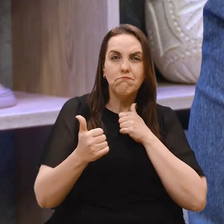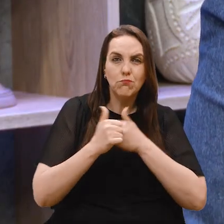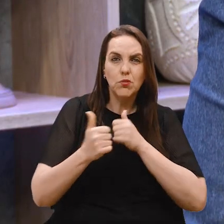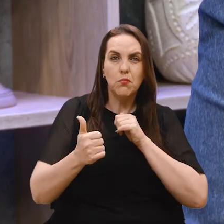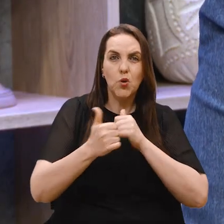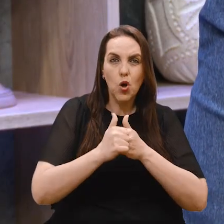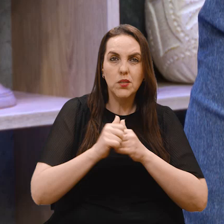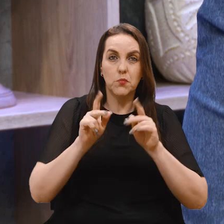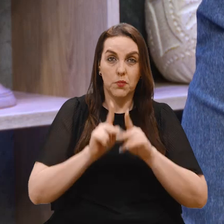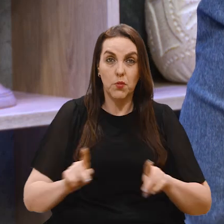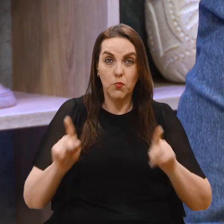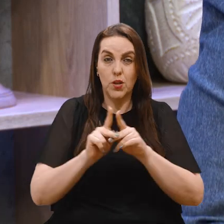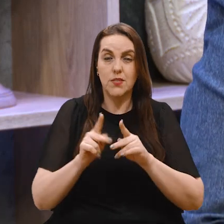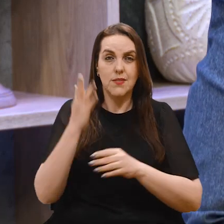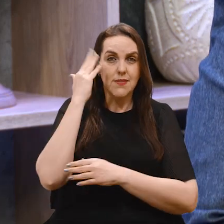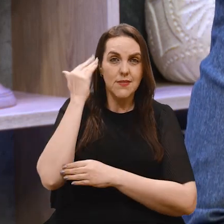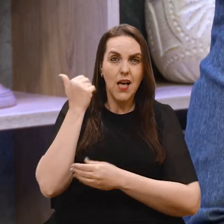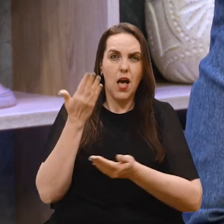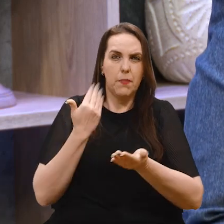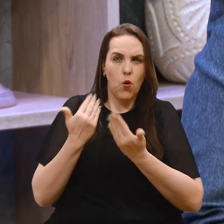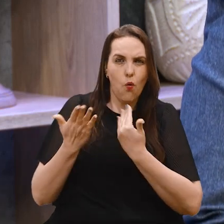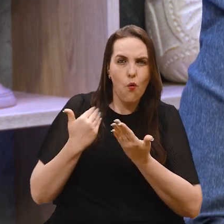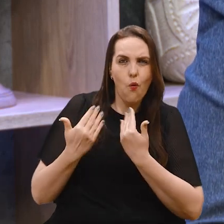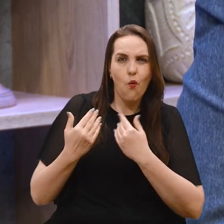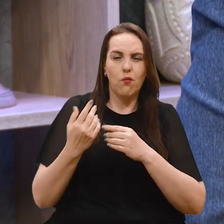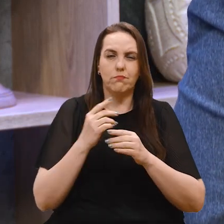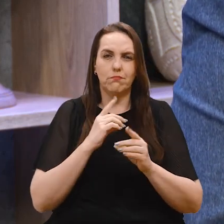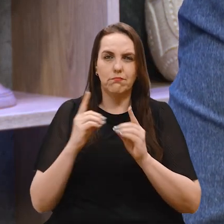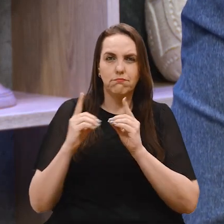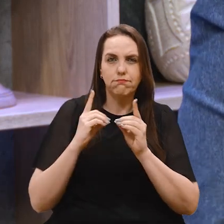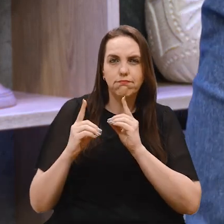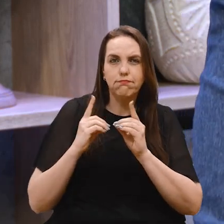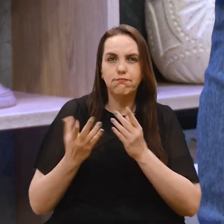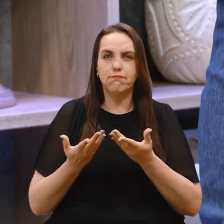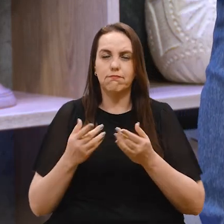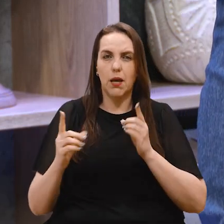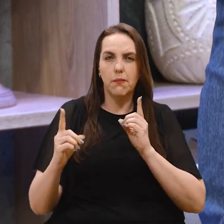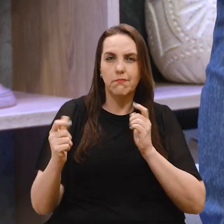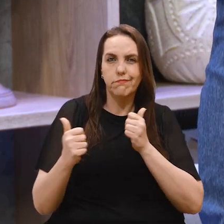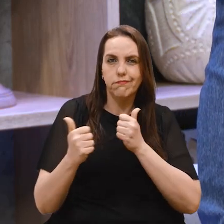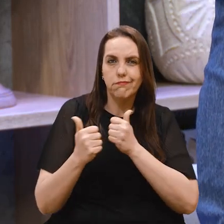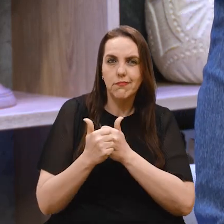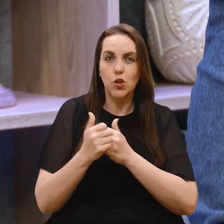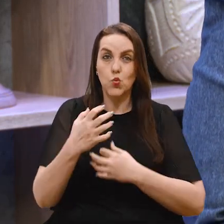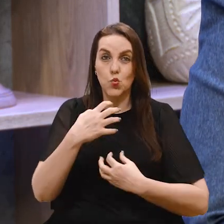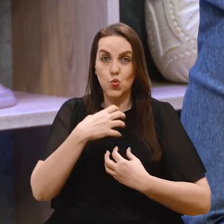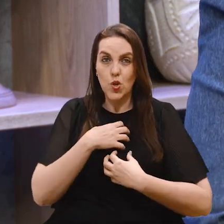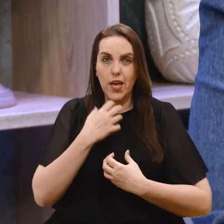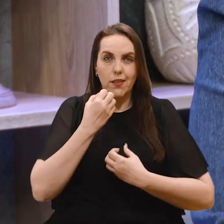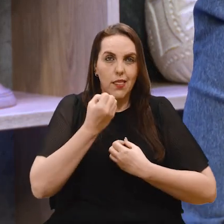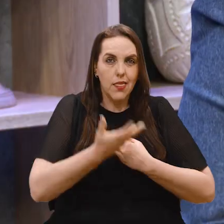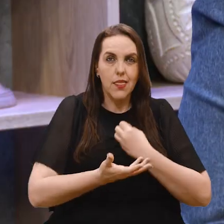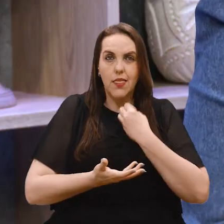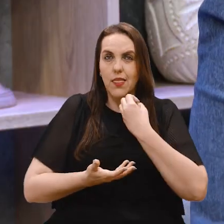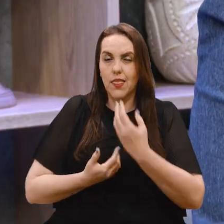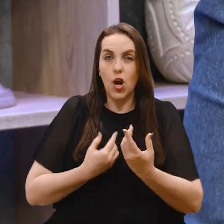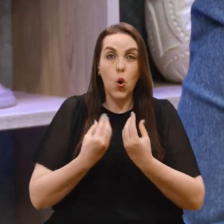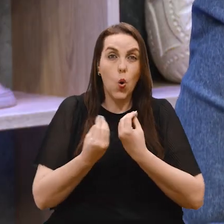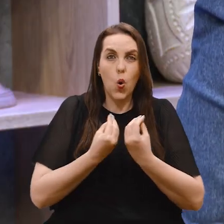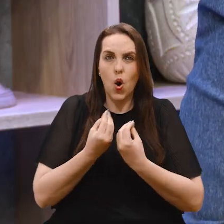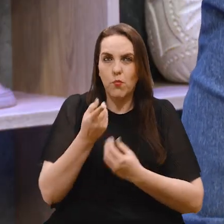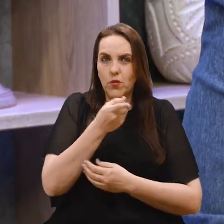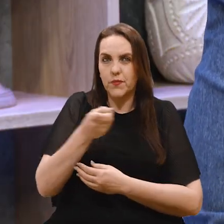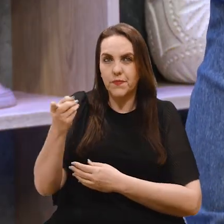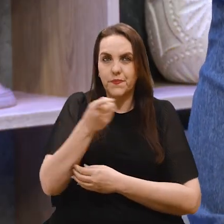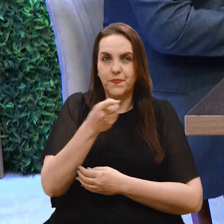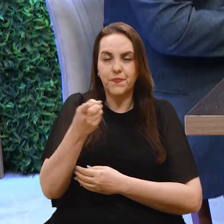né? Tem que saber conversar, tem que saber se aproximar. Cada um tem um jeito de falar as coisas, né? Como é que é isso para vocês, assim,